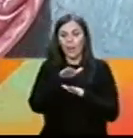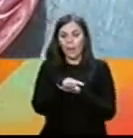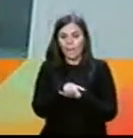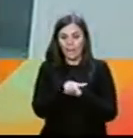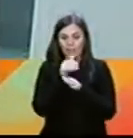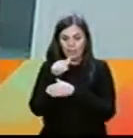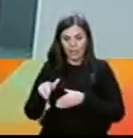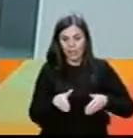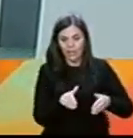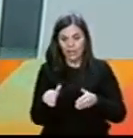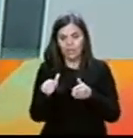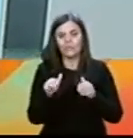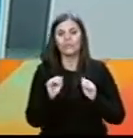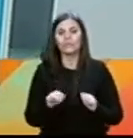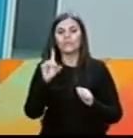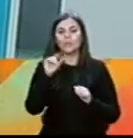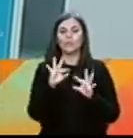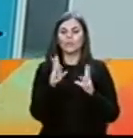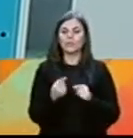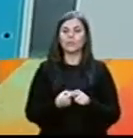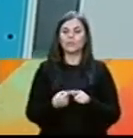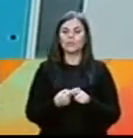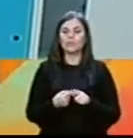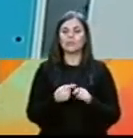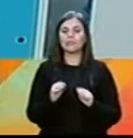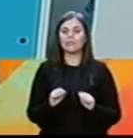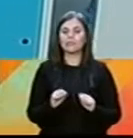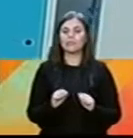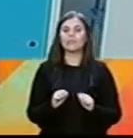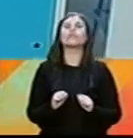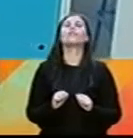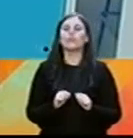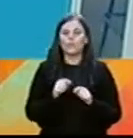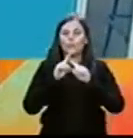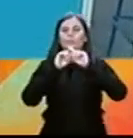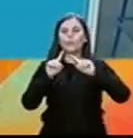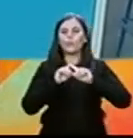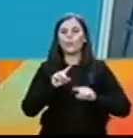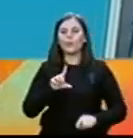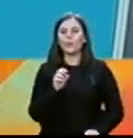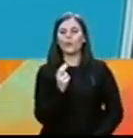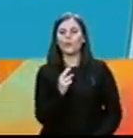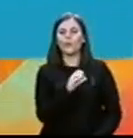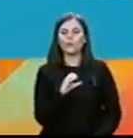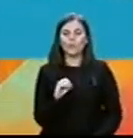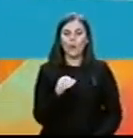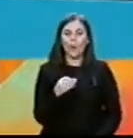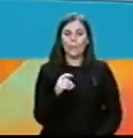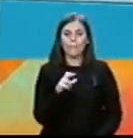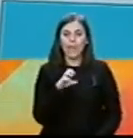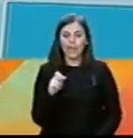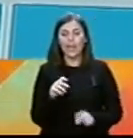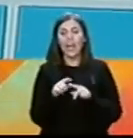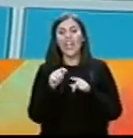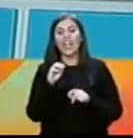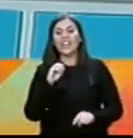Certo. Que é também um produto muito interessante. A chigã. Para... Exatamente. Enguia, Lúcio Perca, os cabés, tal os cabés, os